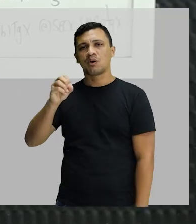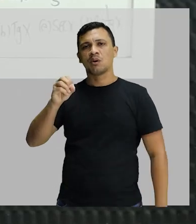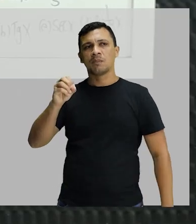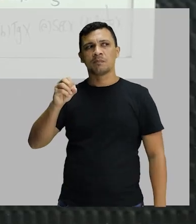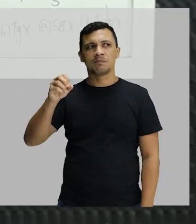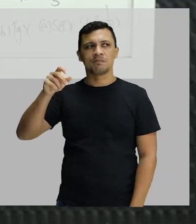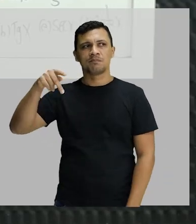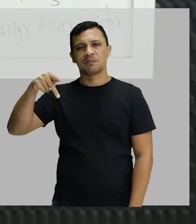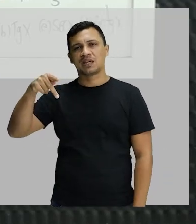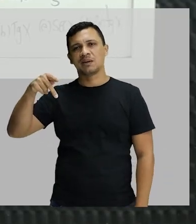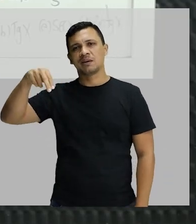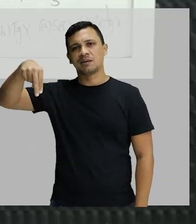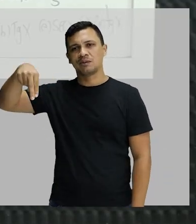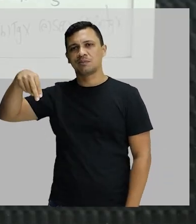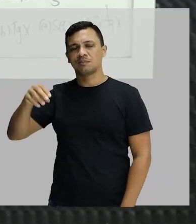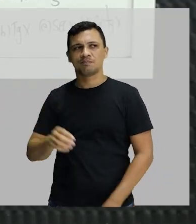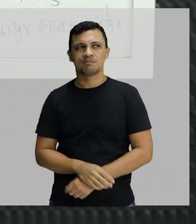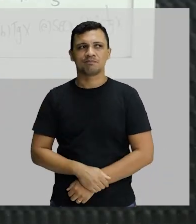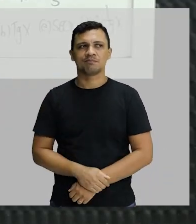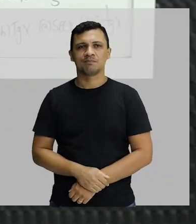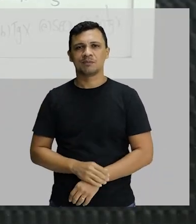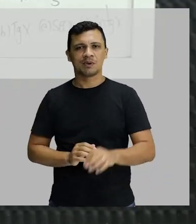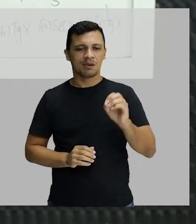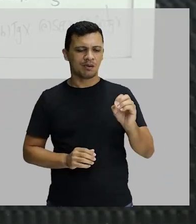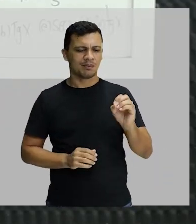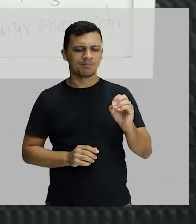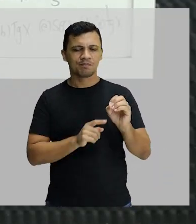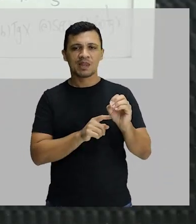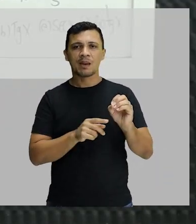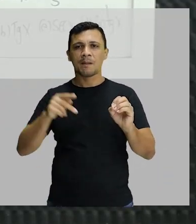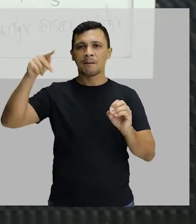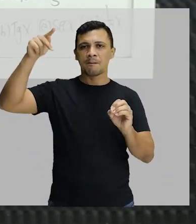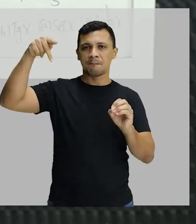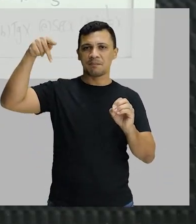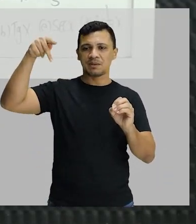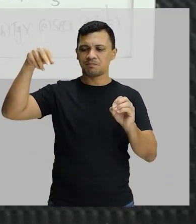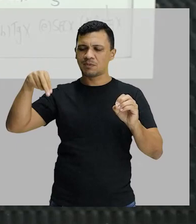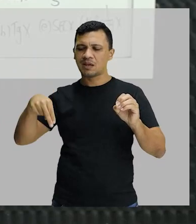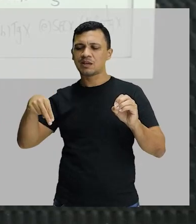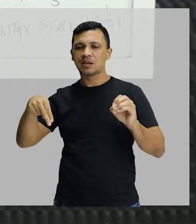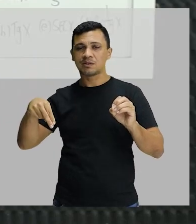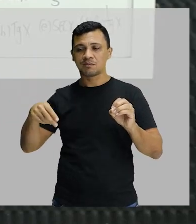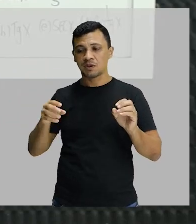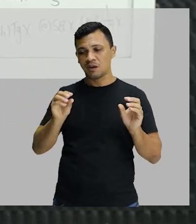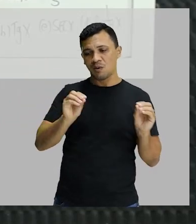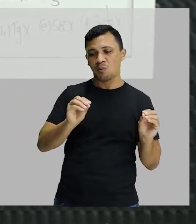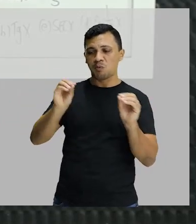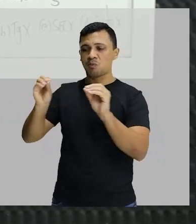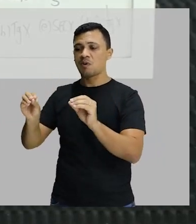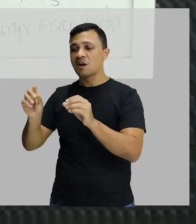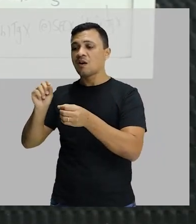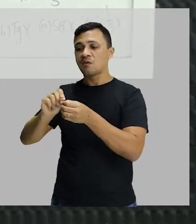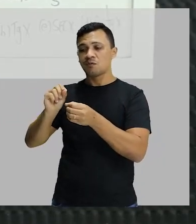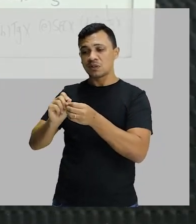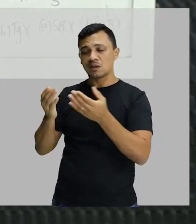OPN. Certo? Só estou transferindo ele para cá para a gente poder